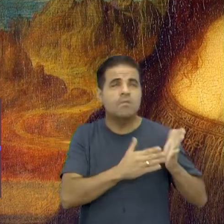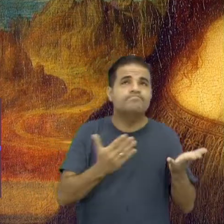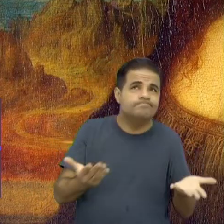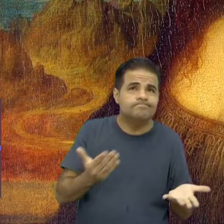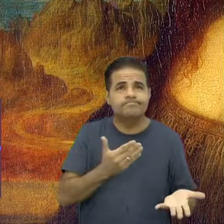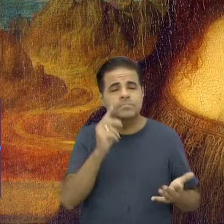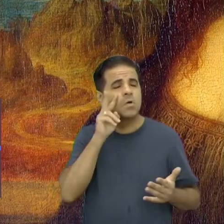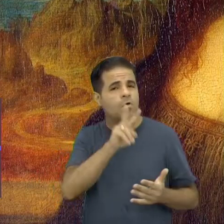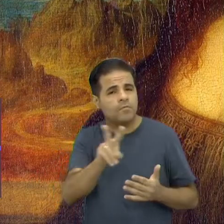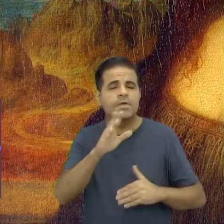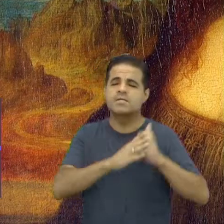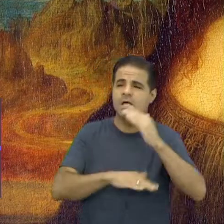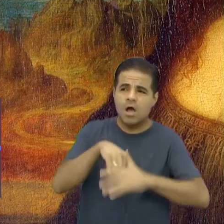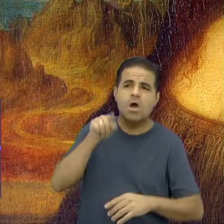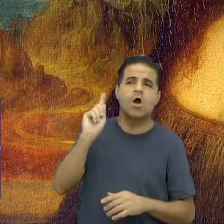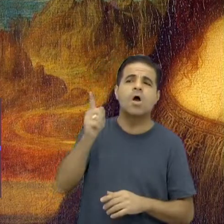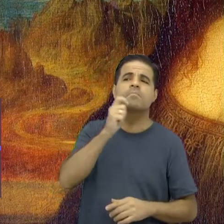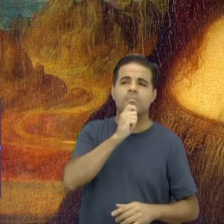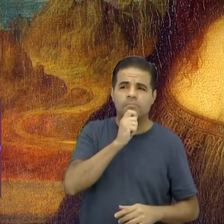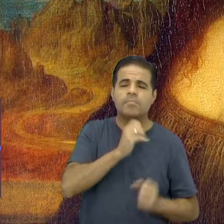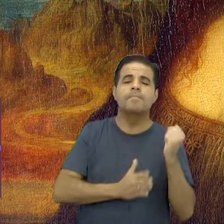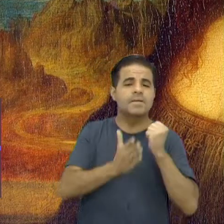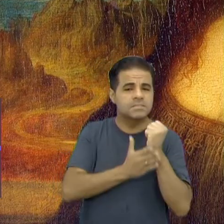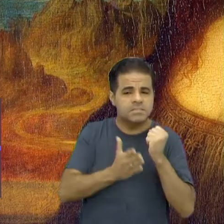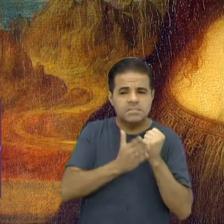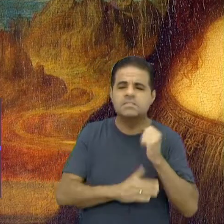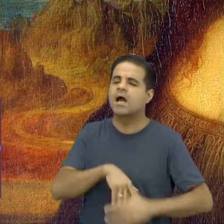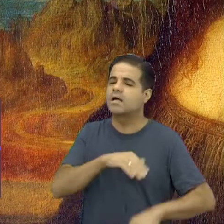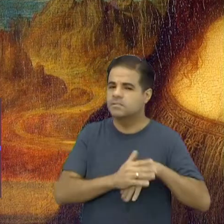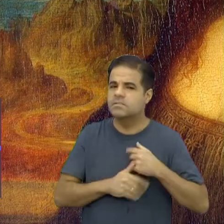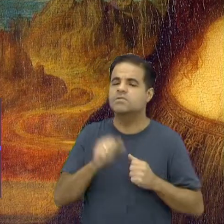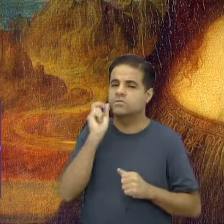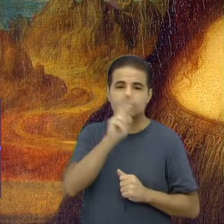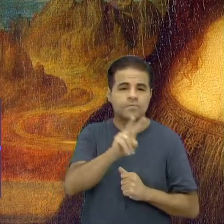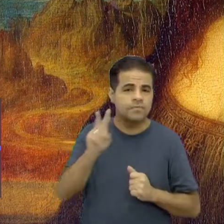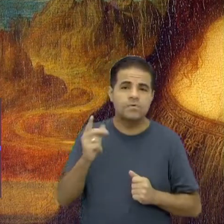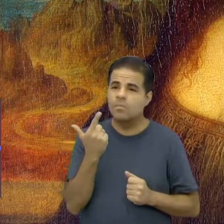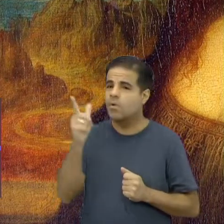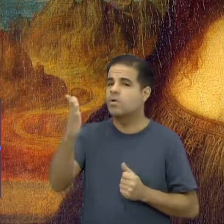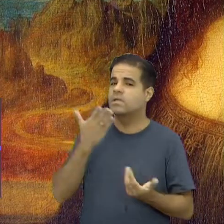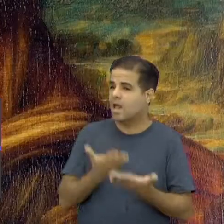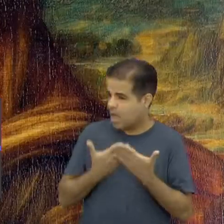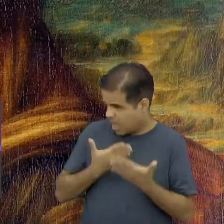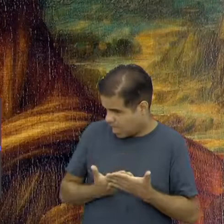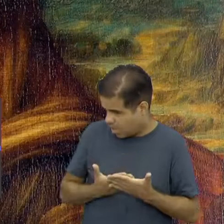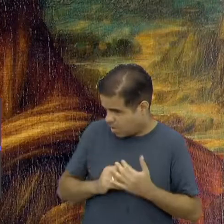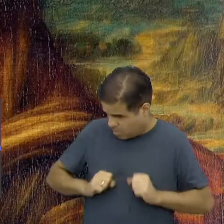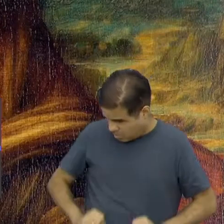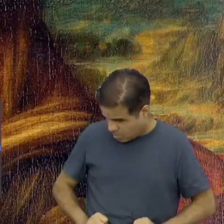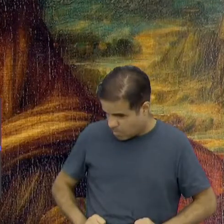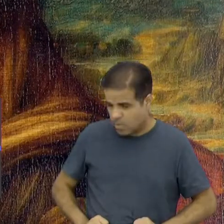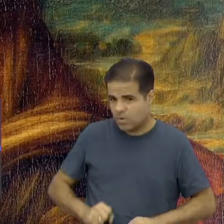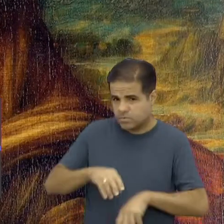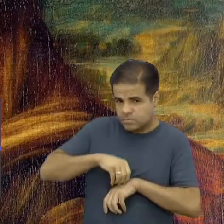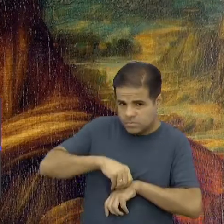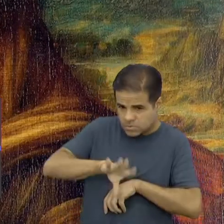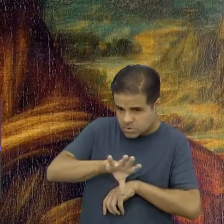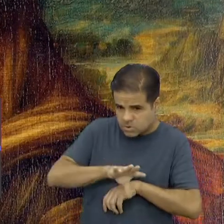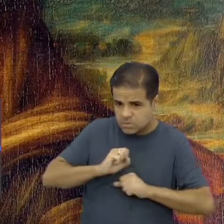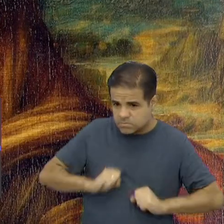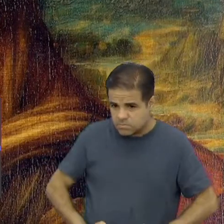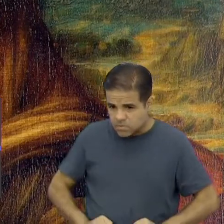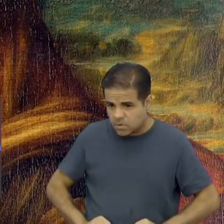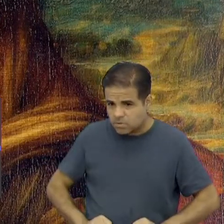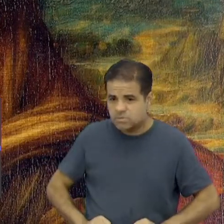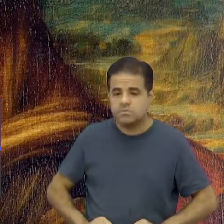eu vi essa obra que está baseada naquela obra que a gente viu em uma aula, né, Prof. Fernanda? Eu posso também trazer uma dica? Por favor, já que